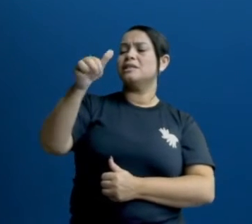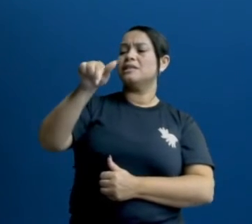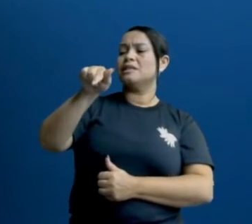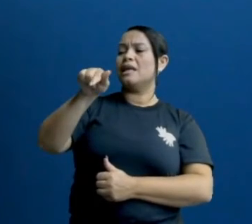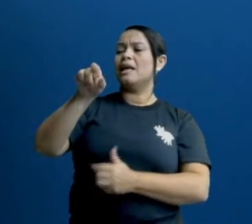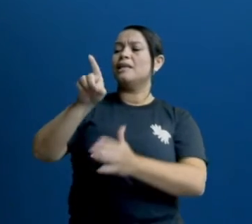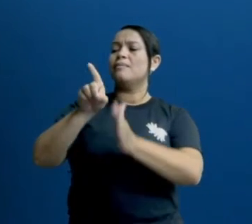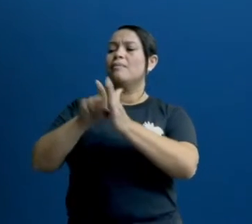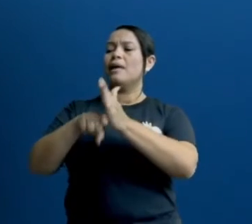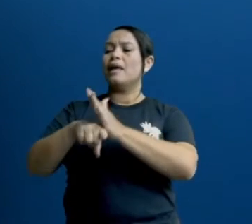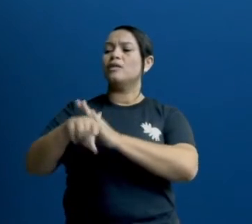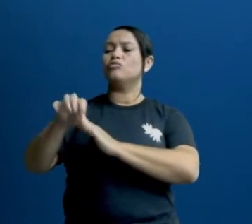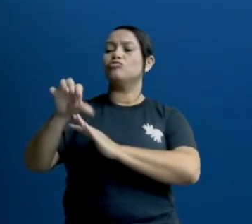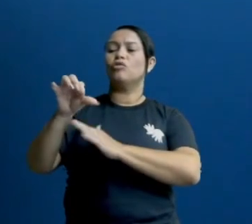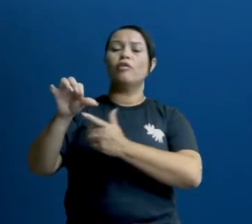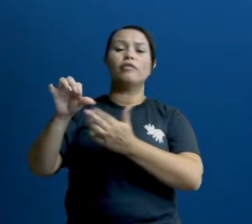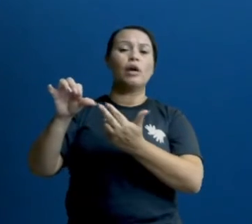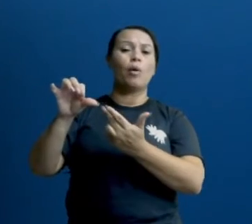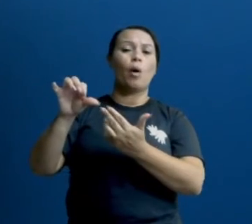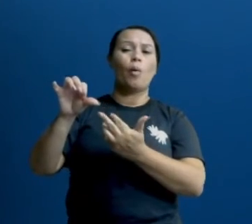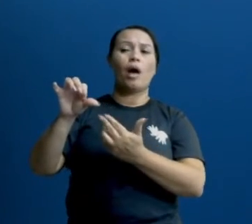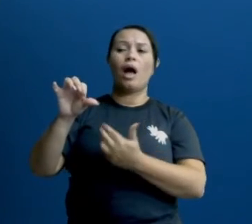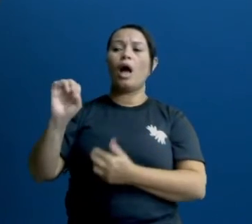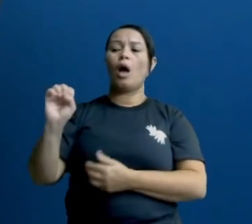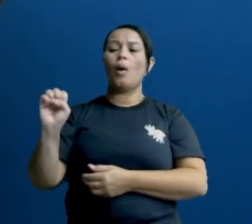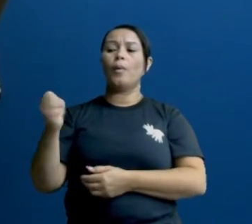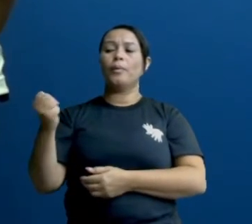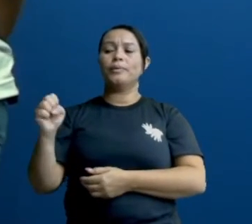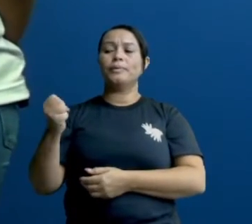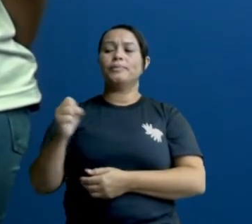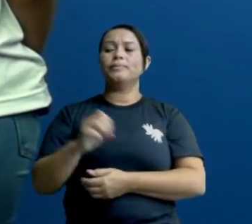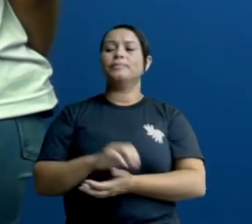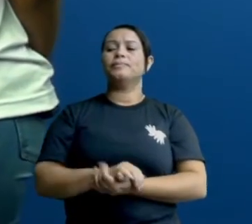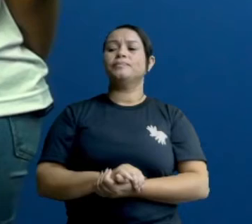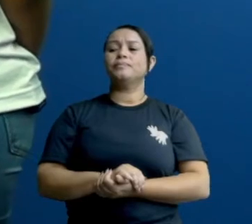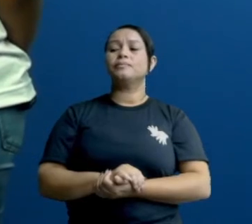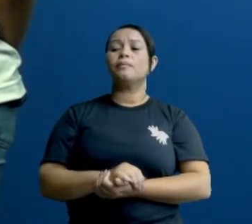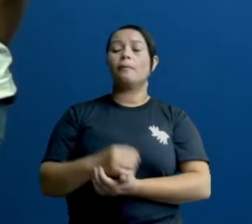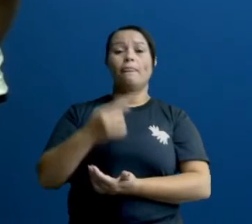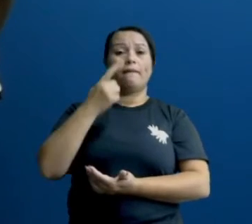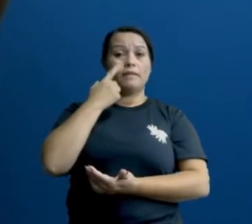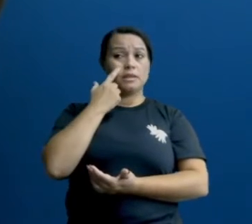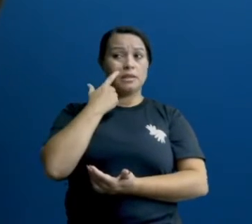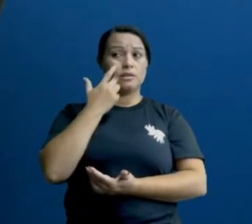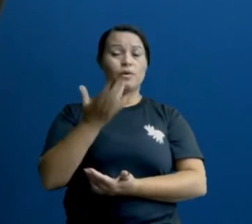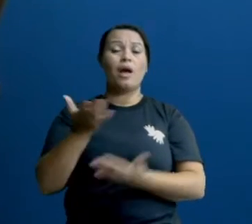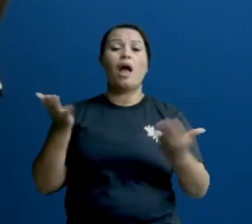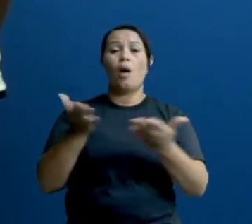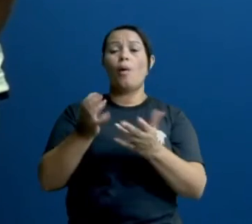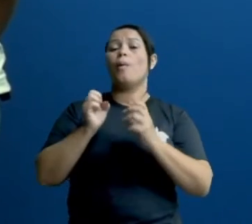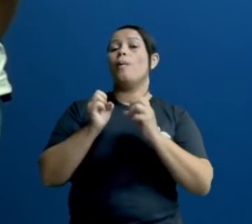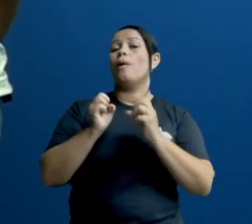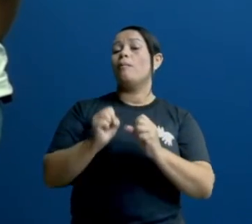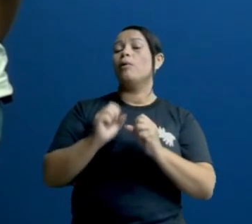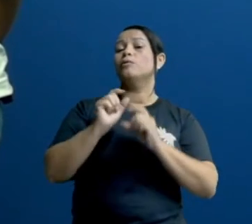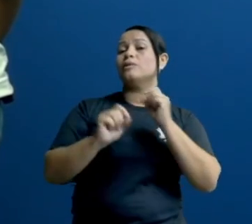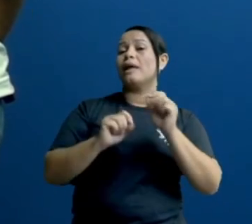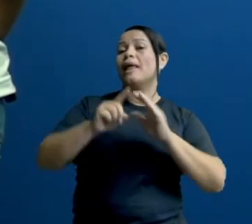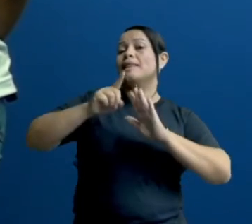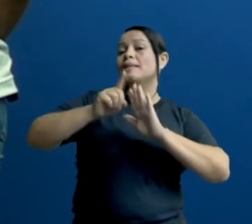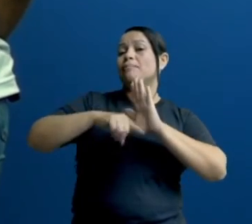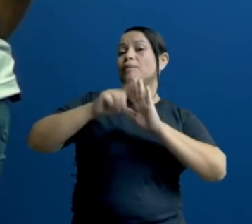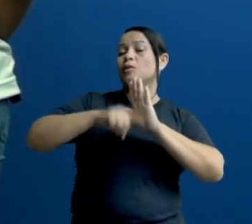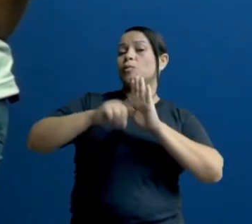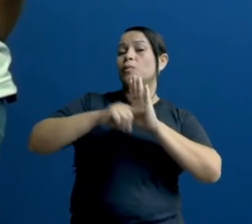17 menos 9 é igual a 8. Então, aqui, ó, agora a gente vai diminuir